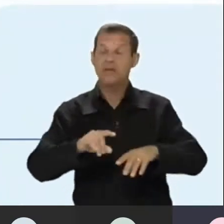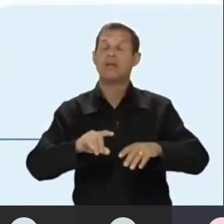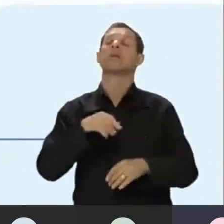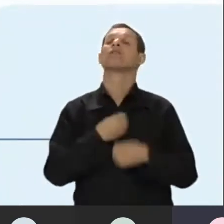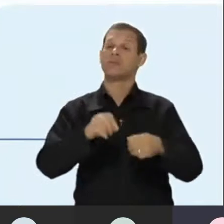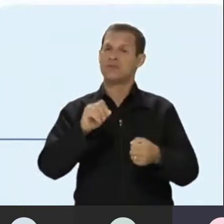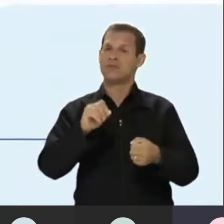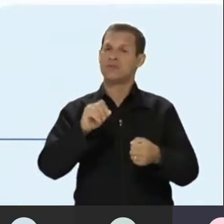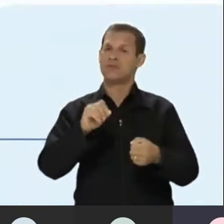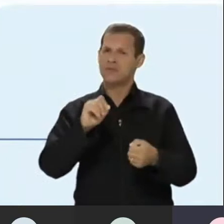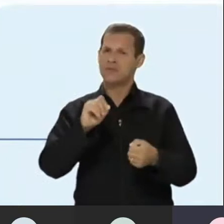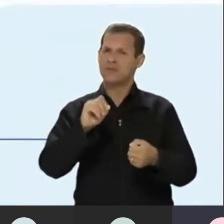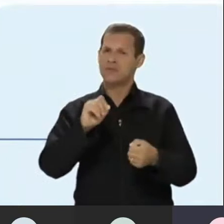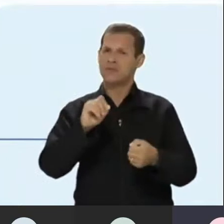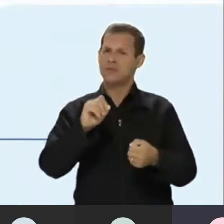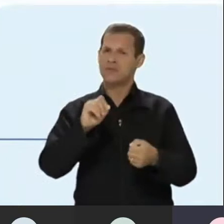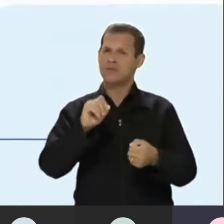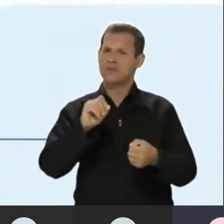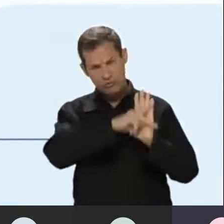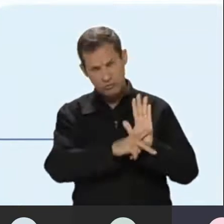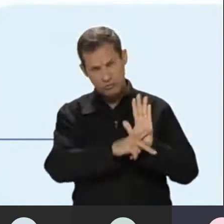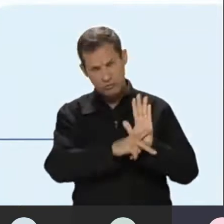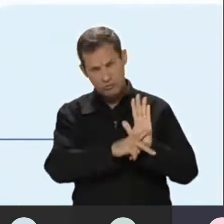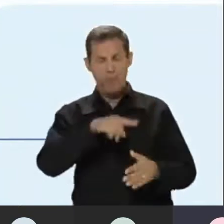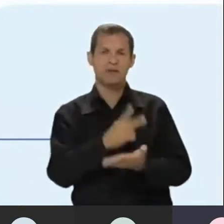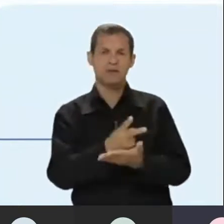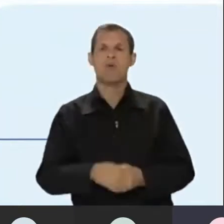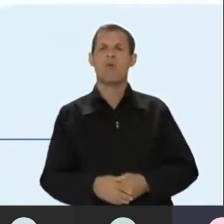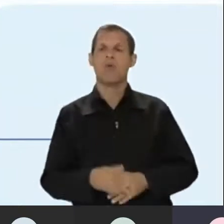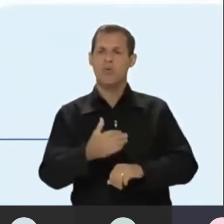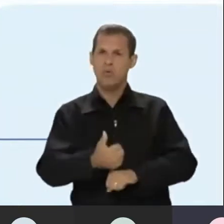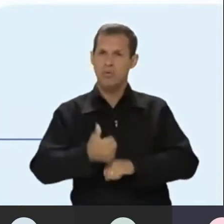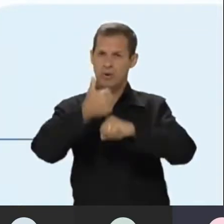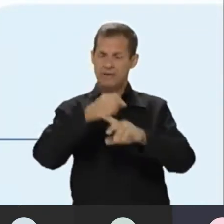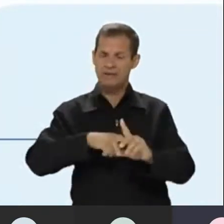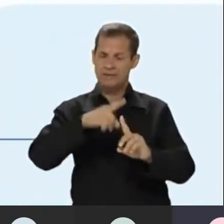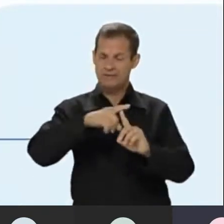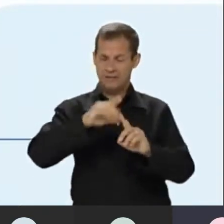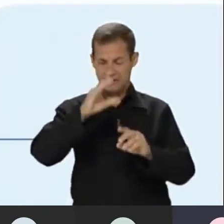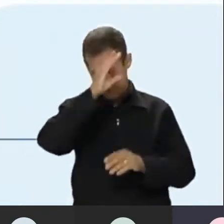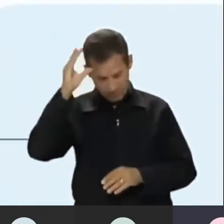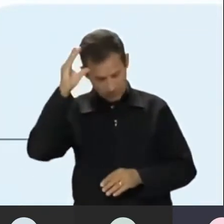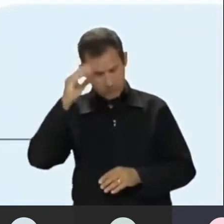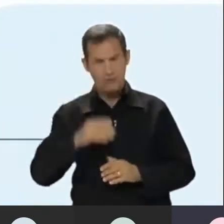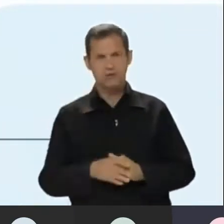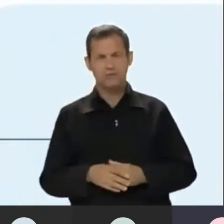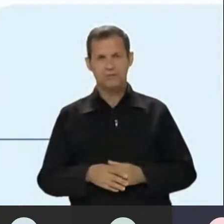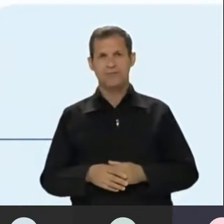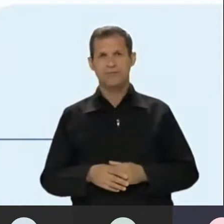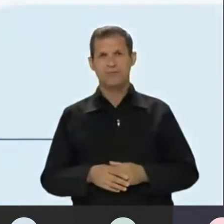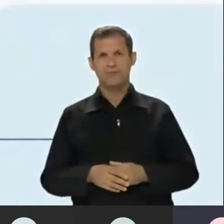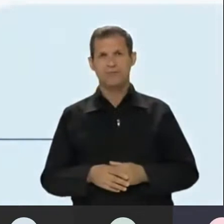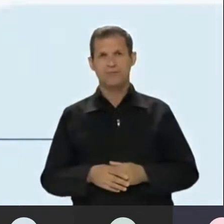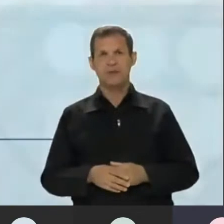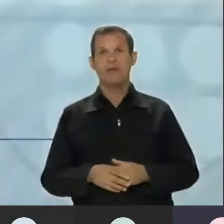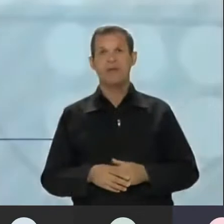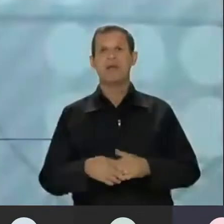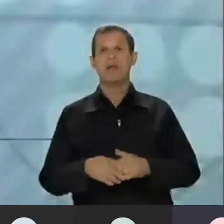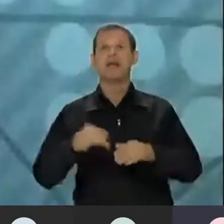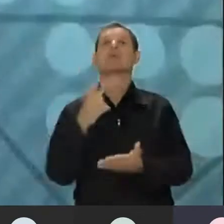Então, o que a gente precisa aplicar no nosso projeto para trazer o conforto do nosso usuário. Tá? Então,